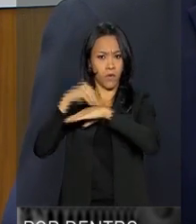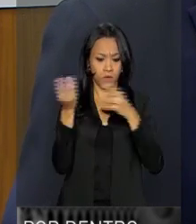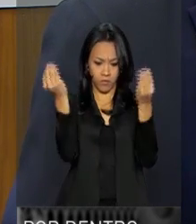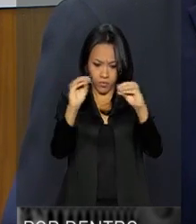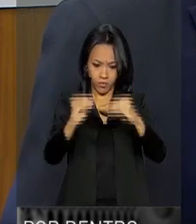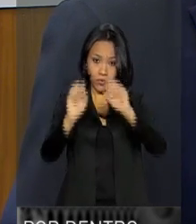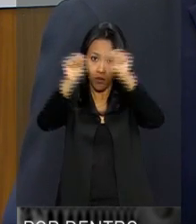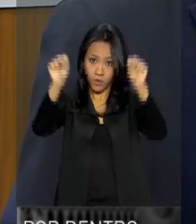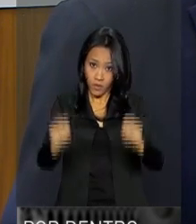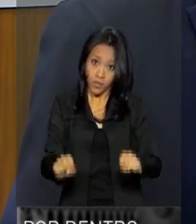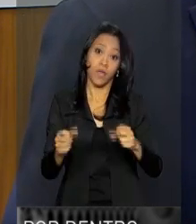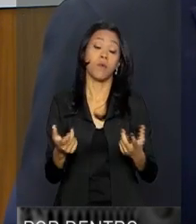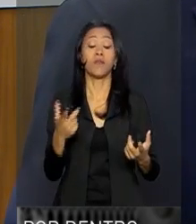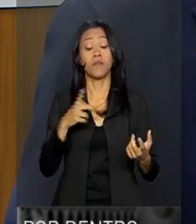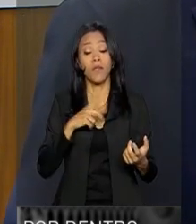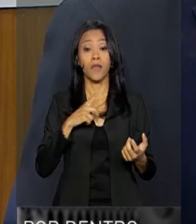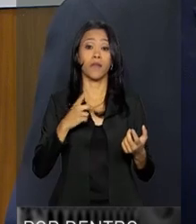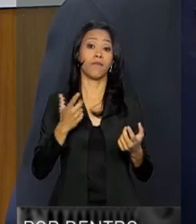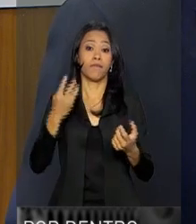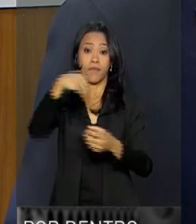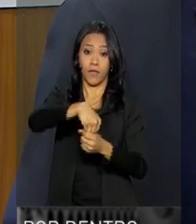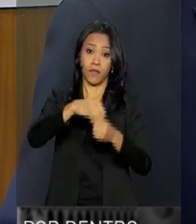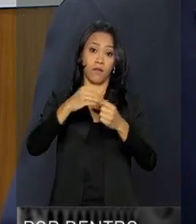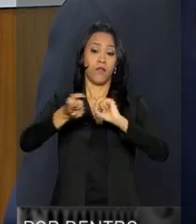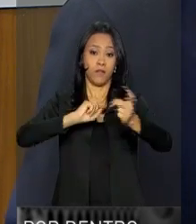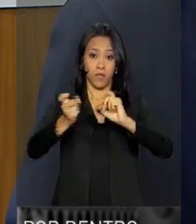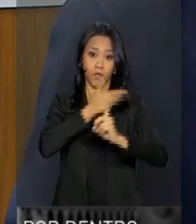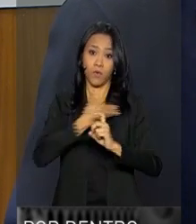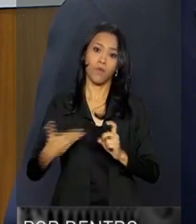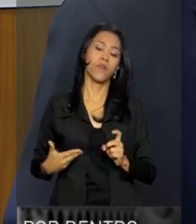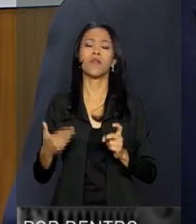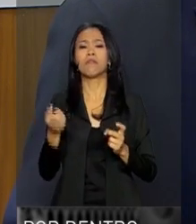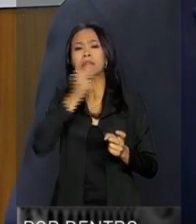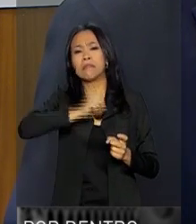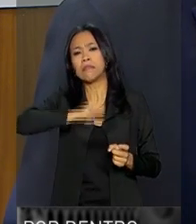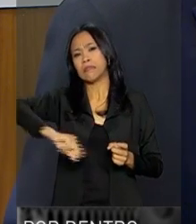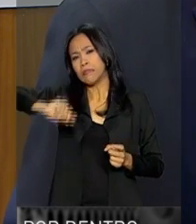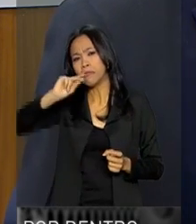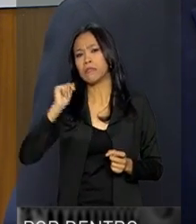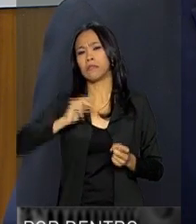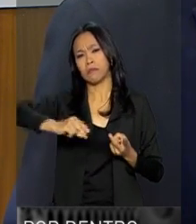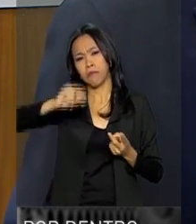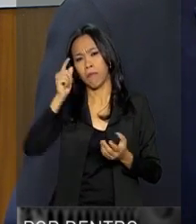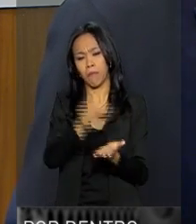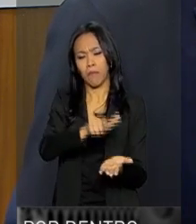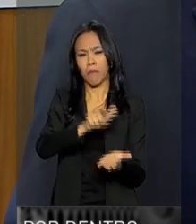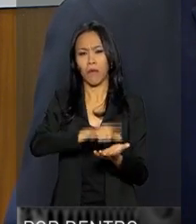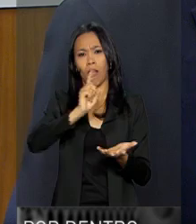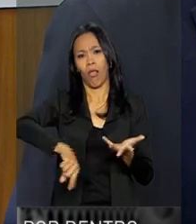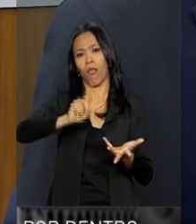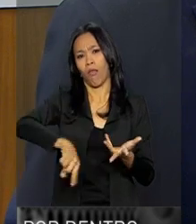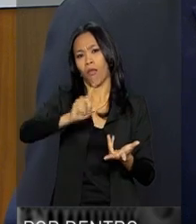mantém-se processos modos de trabalho também antigos e que com isso tem uma eficiência